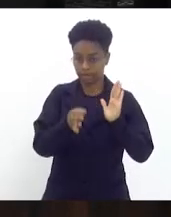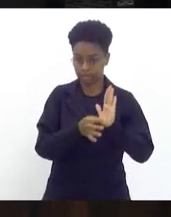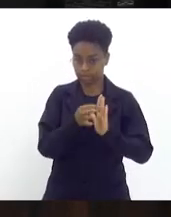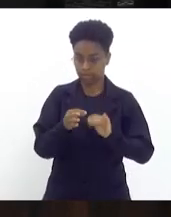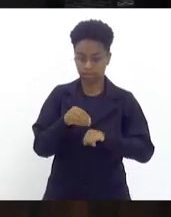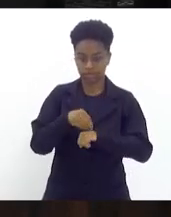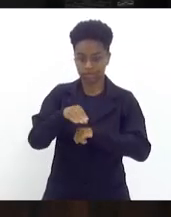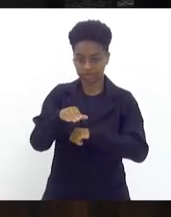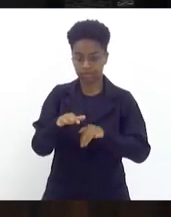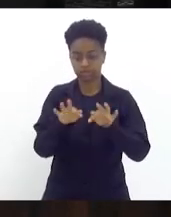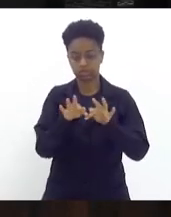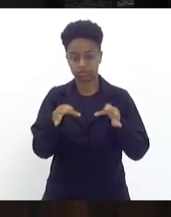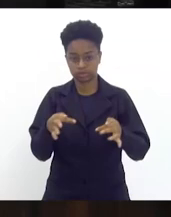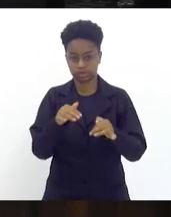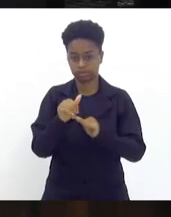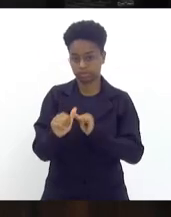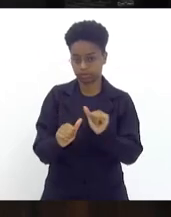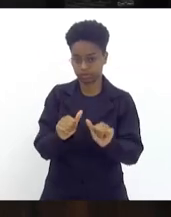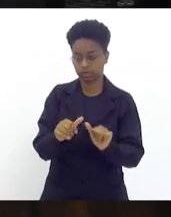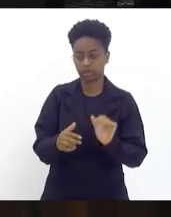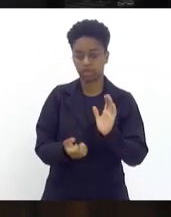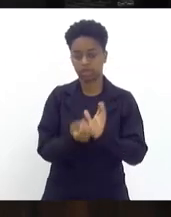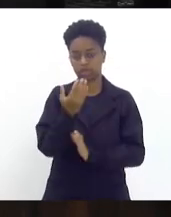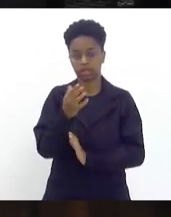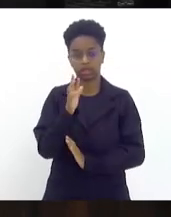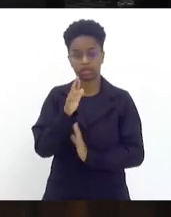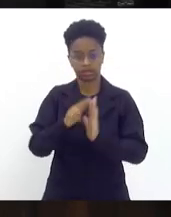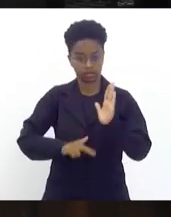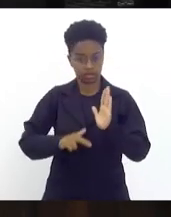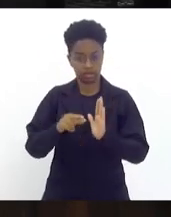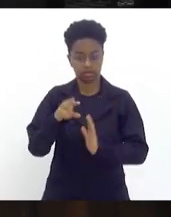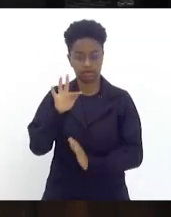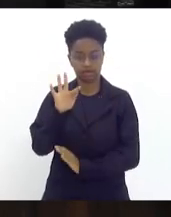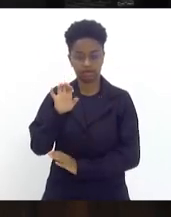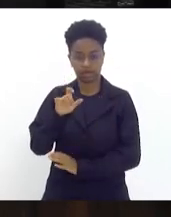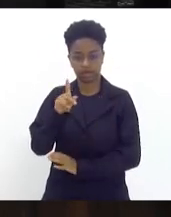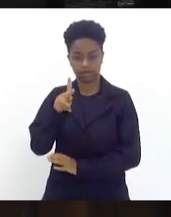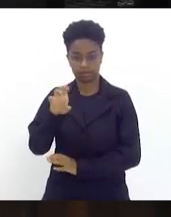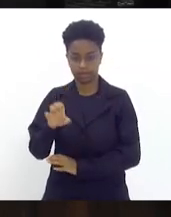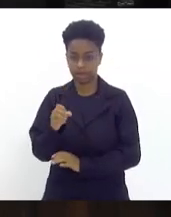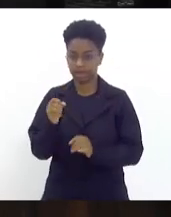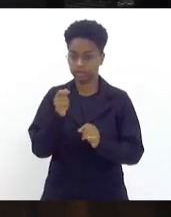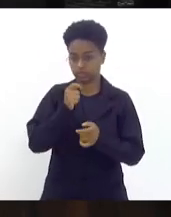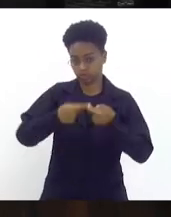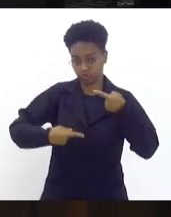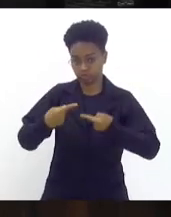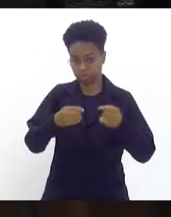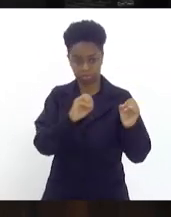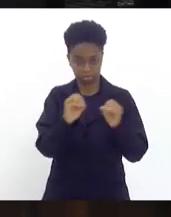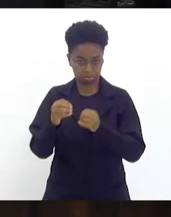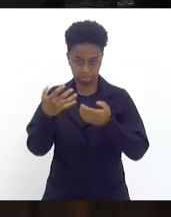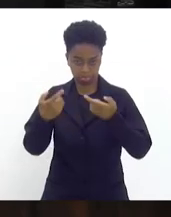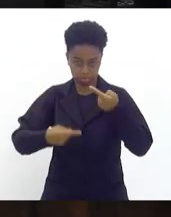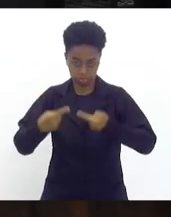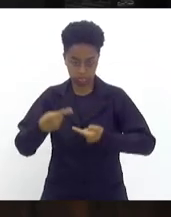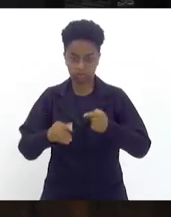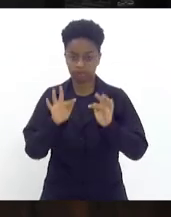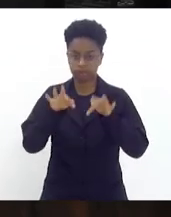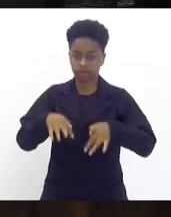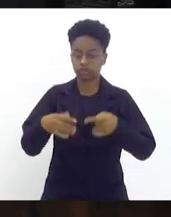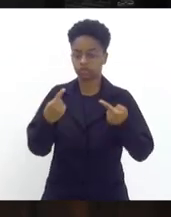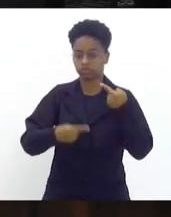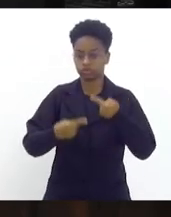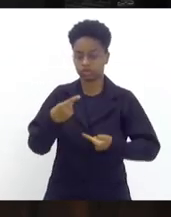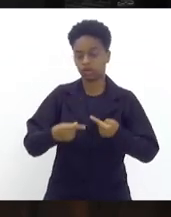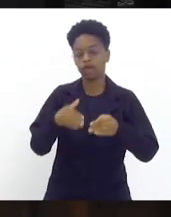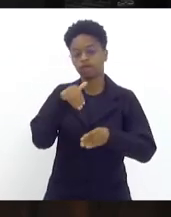transformação indicação simples relator Deputado Felipe Soares em discussão no havendo Quem Queira discutir isso é a discussão em votação